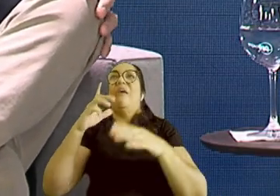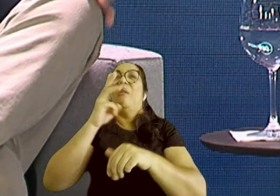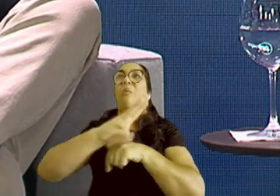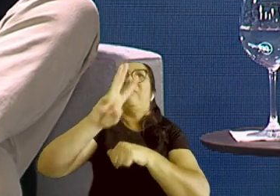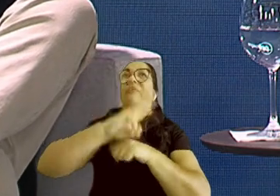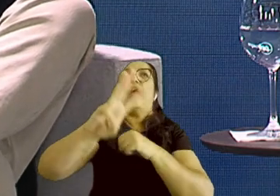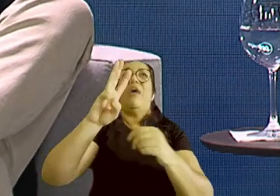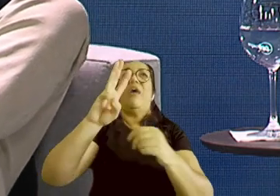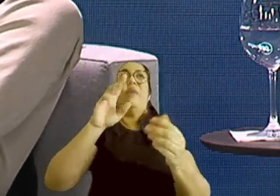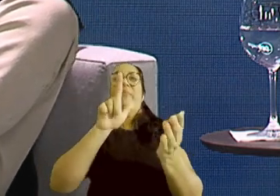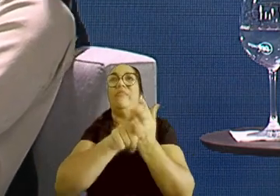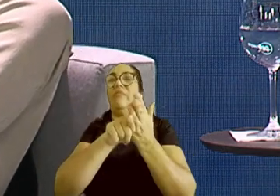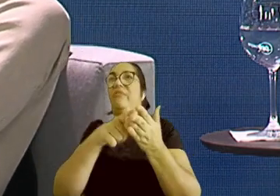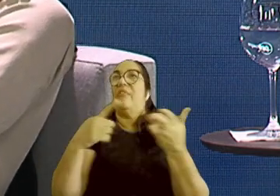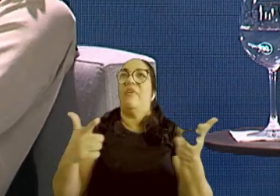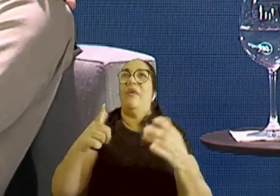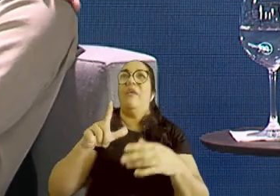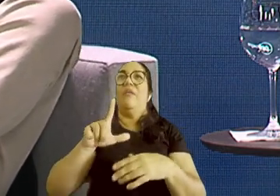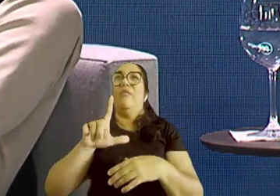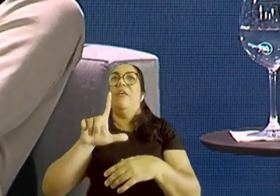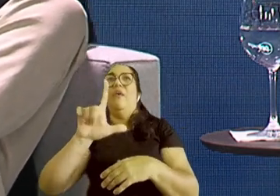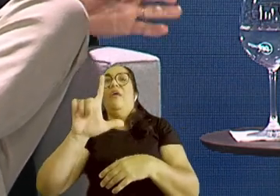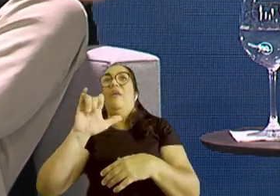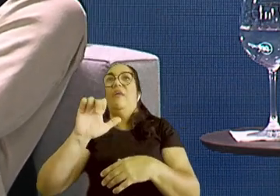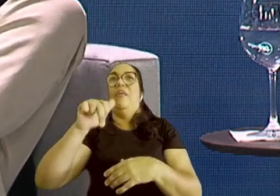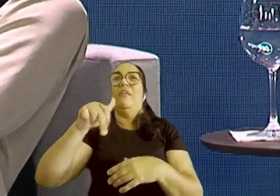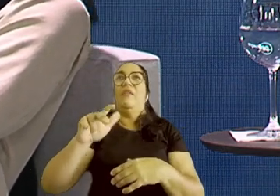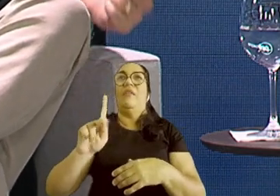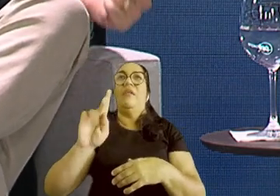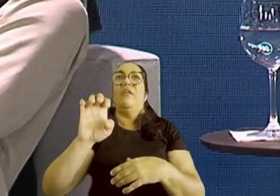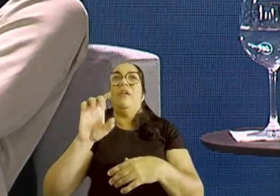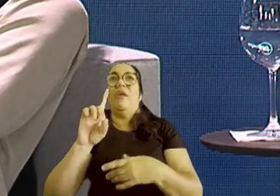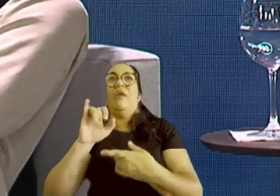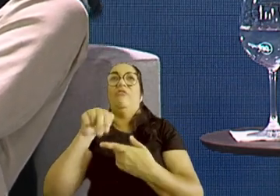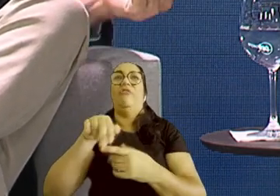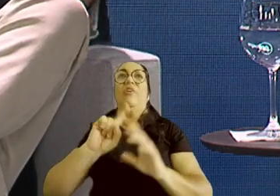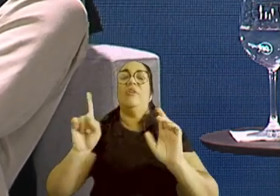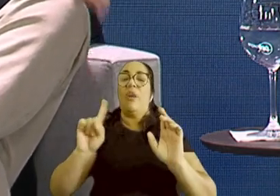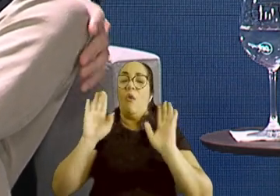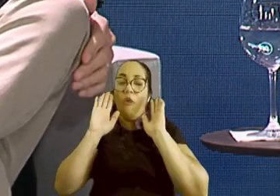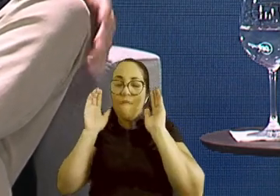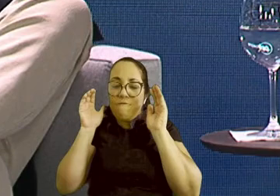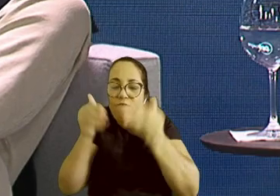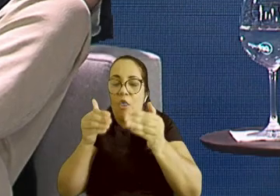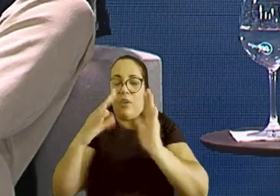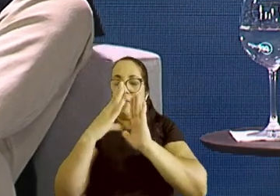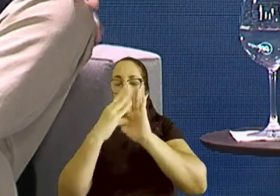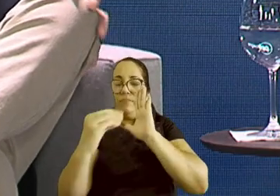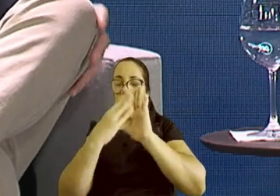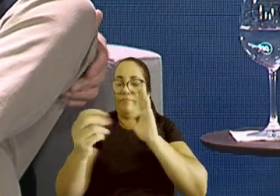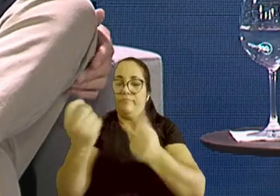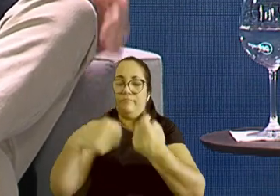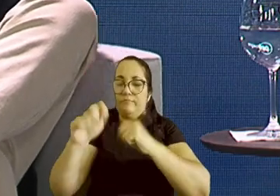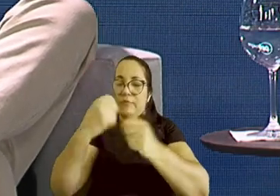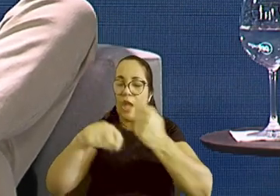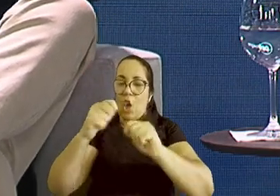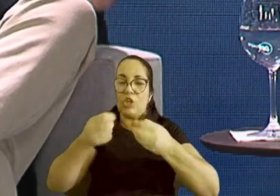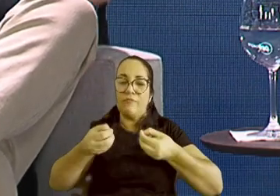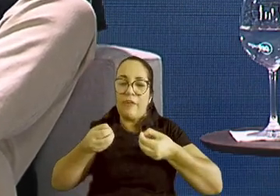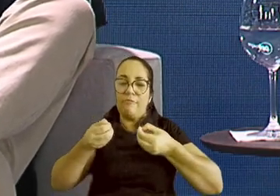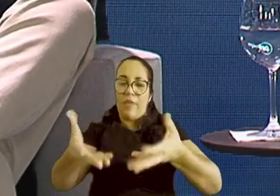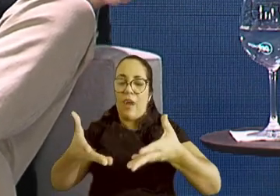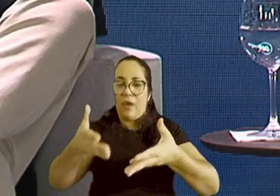não tem as suas métricas de vaidade realmente foque em modelo de negócio gera valor para o seu cliente que aí realmente a coisa